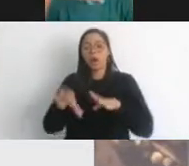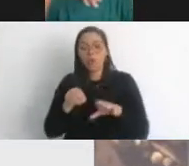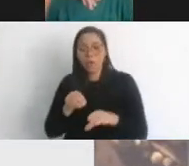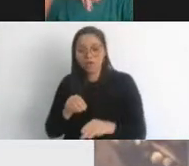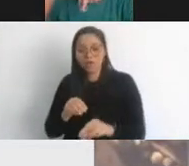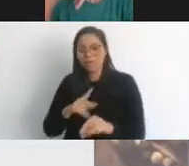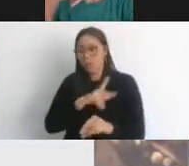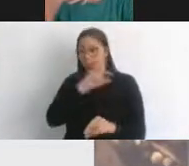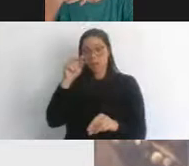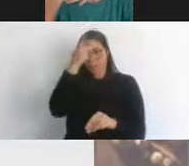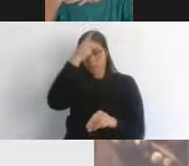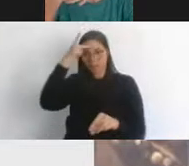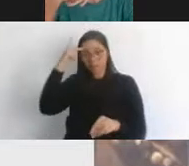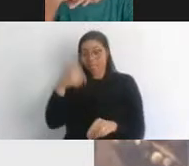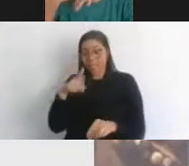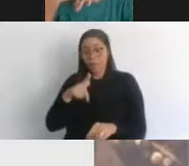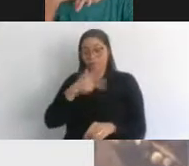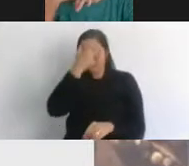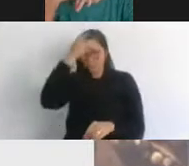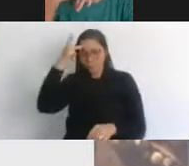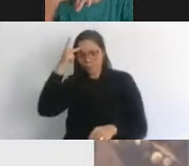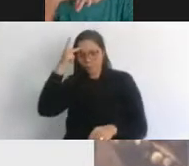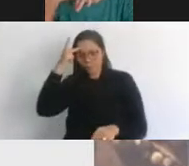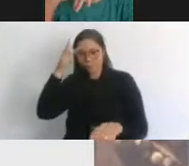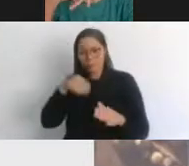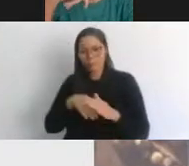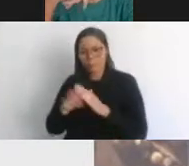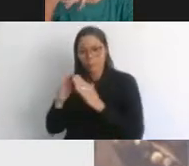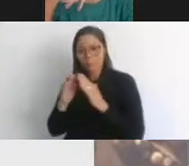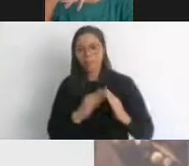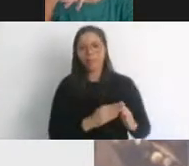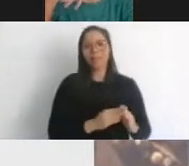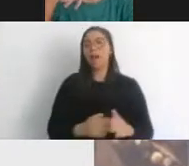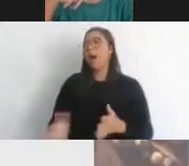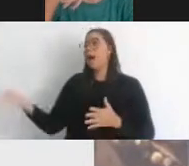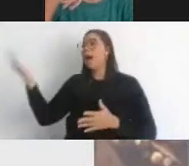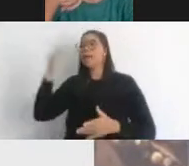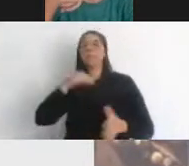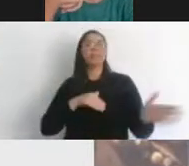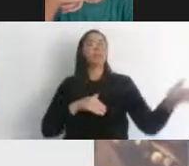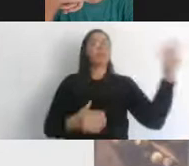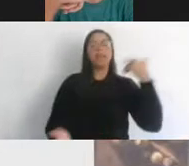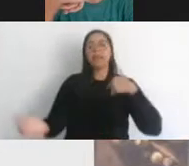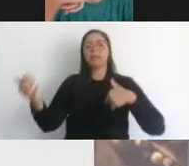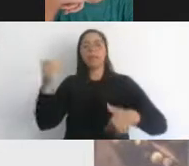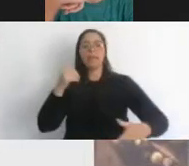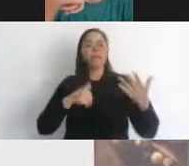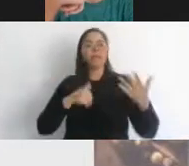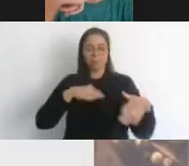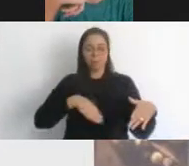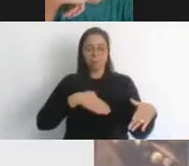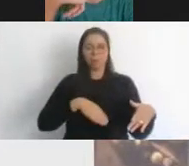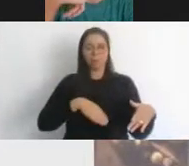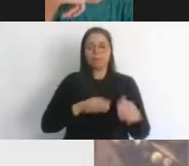povos para ocupar você não mandou enquanto os portugueses vieram de lá para cá a veio um um barquinho né uma